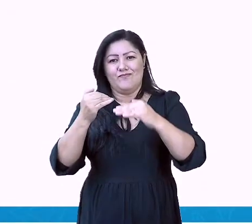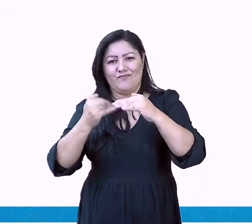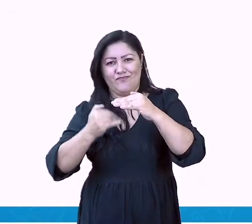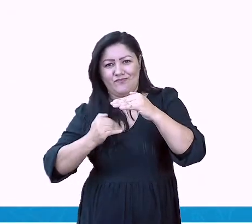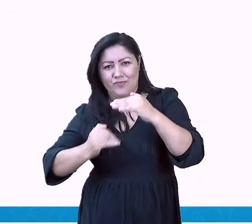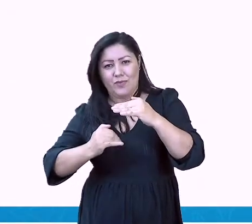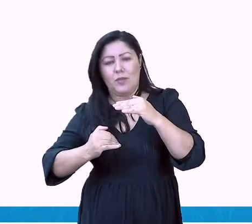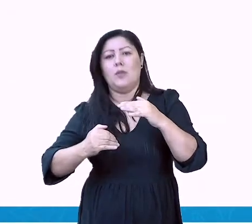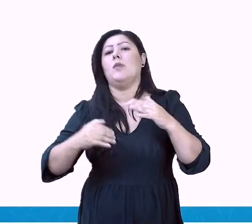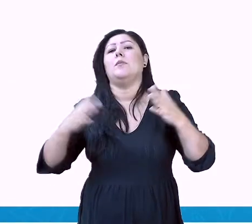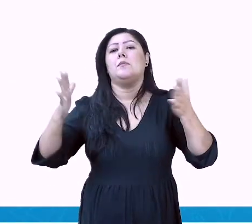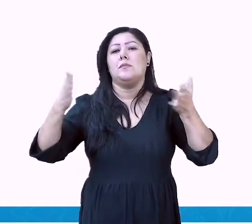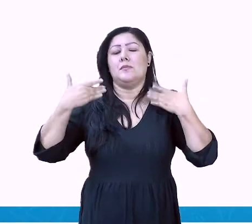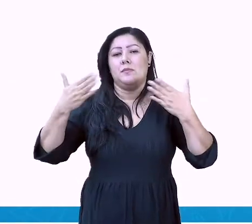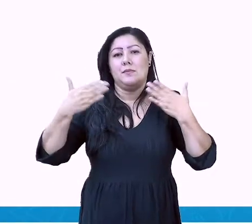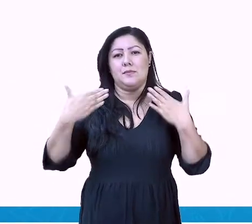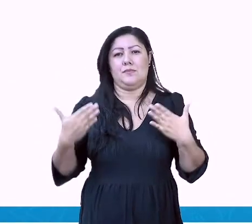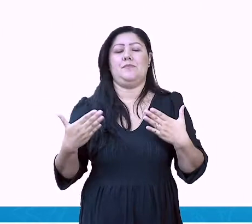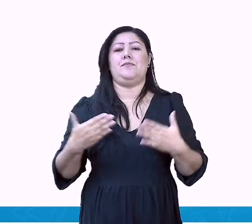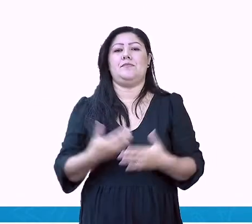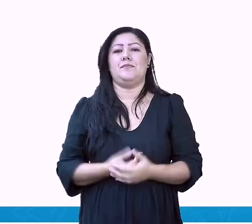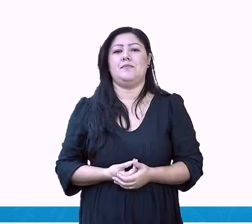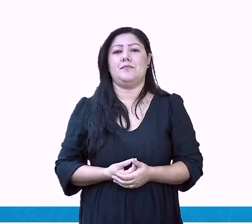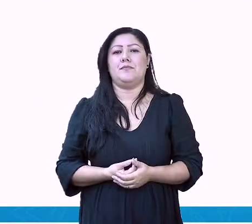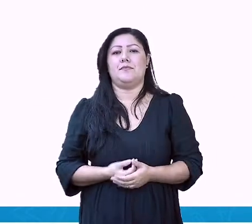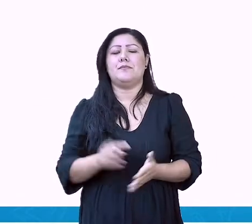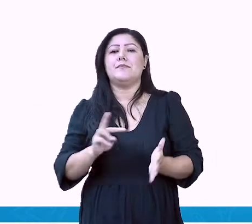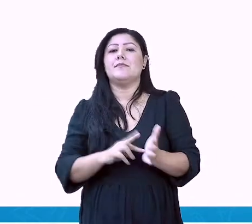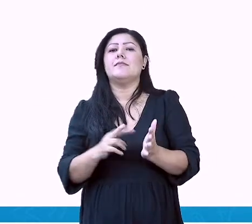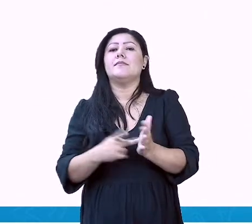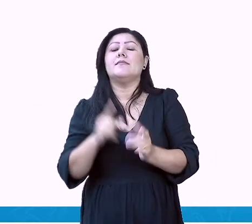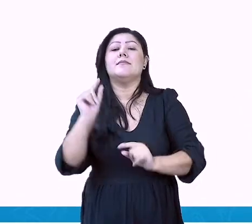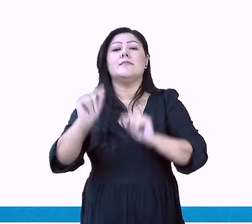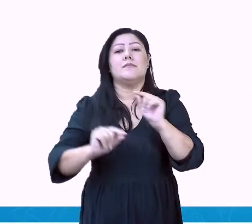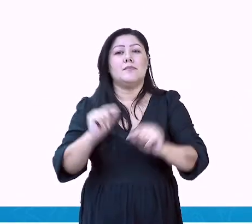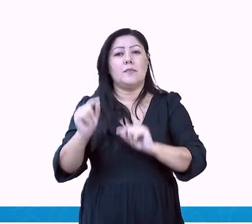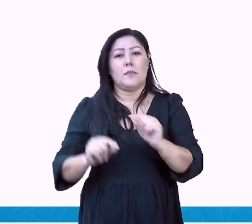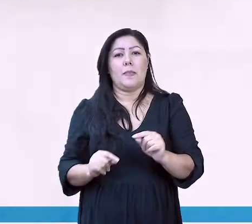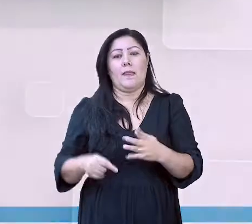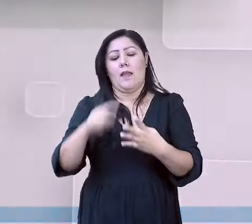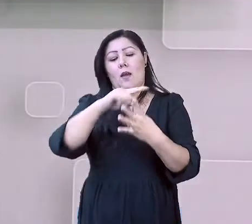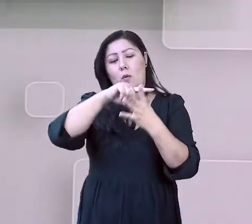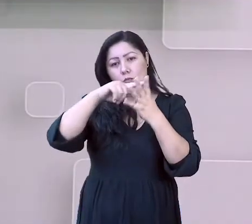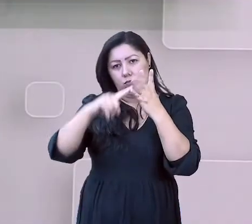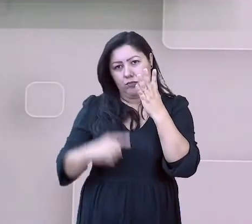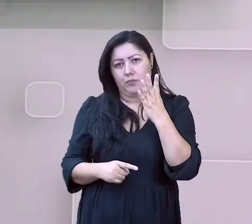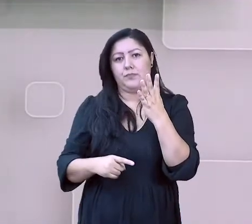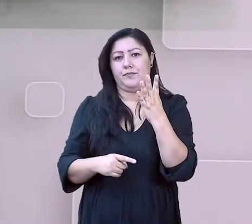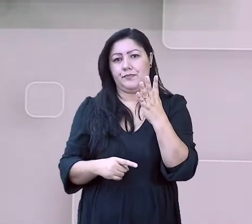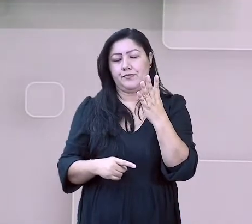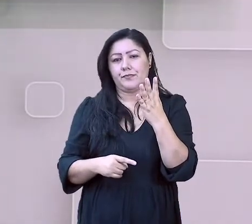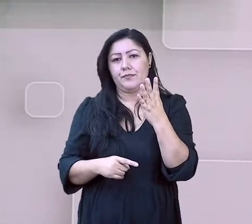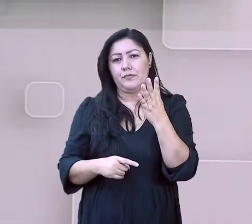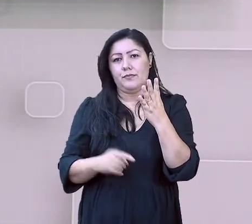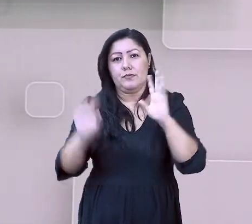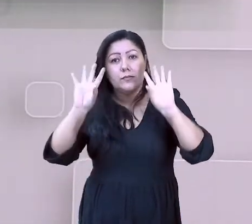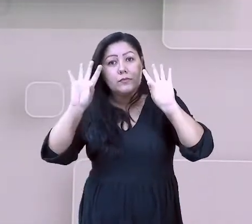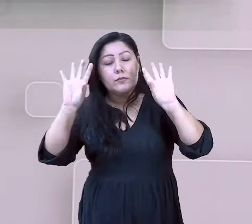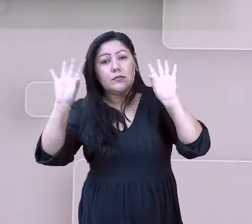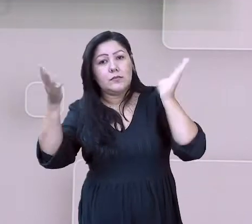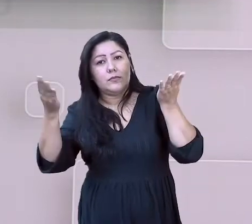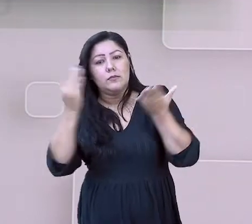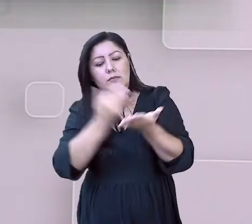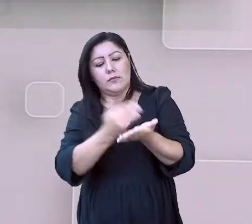que significa isso? Lembra? É um clima que tem as 4 estações do ano bem definidas,